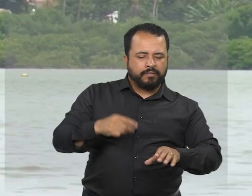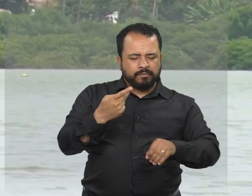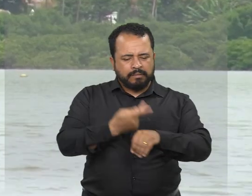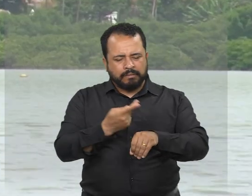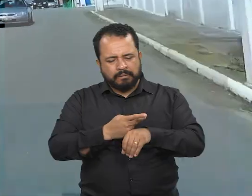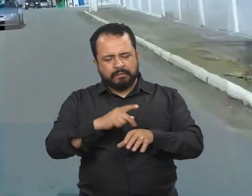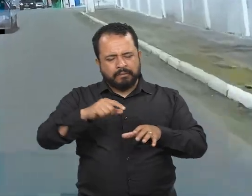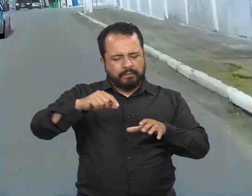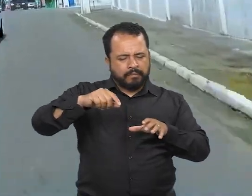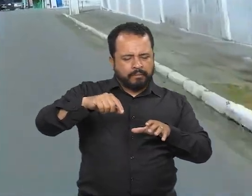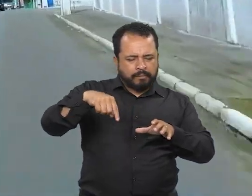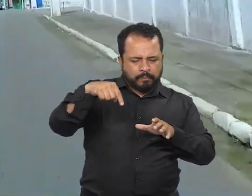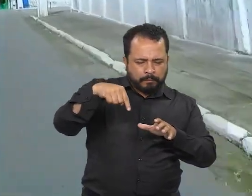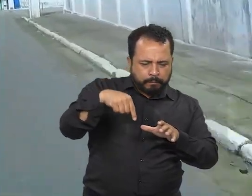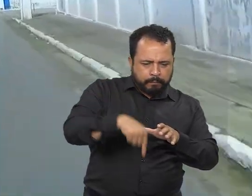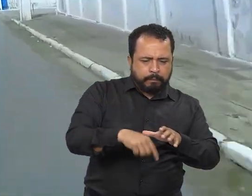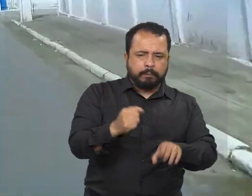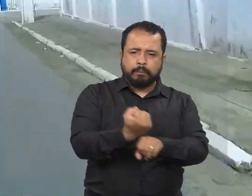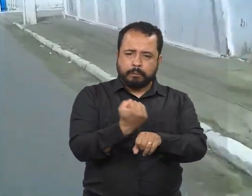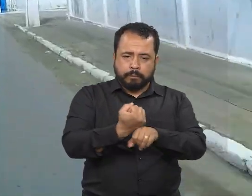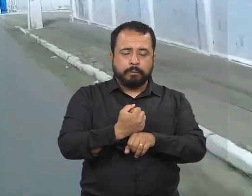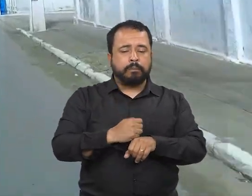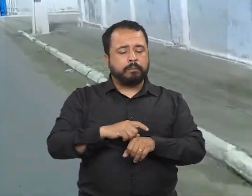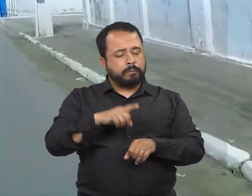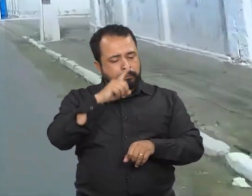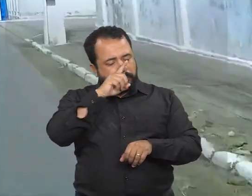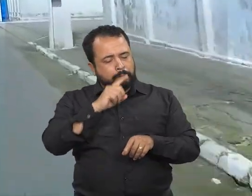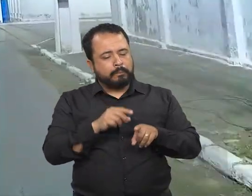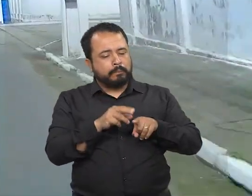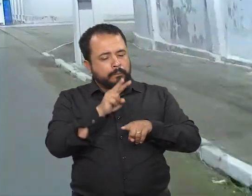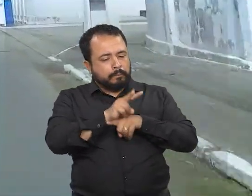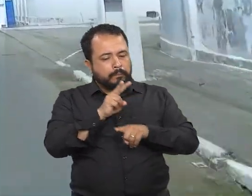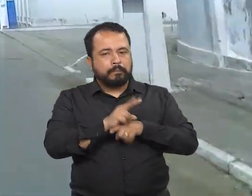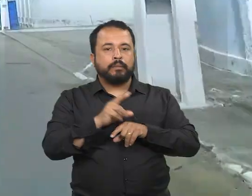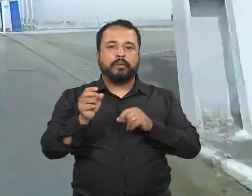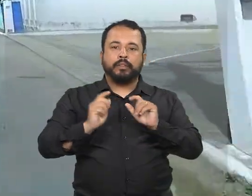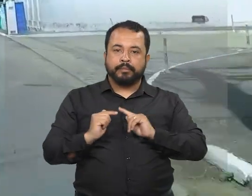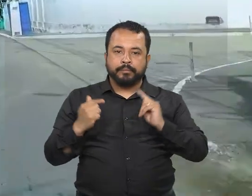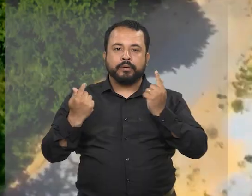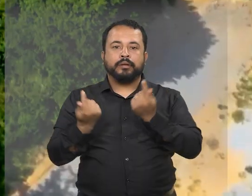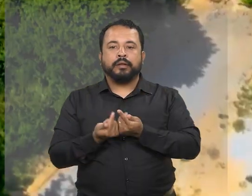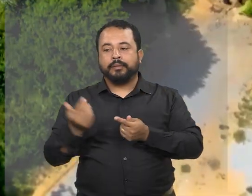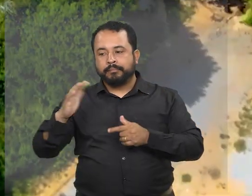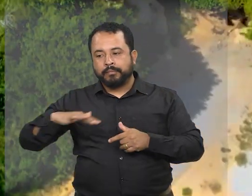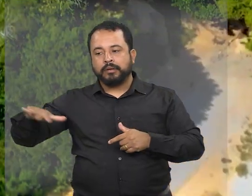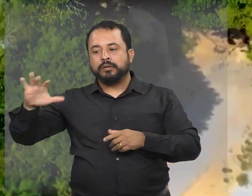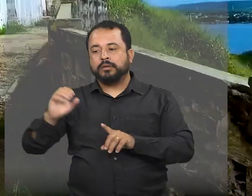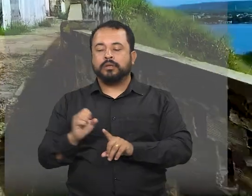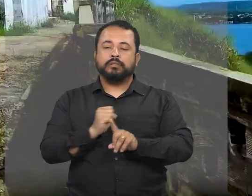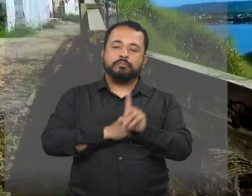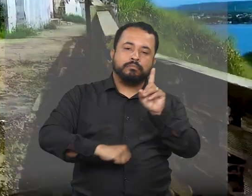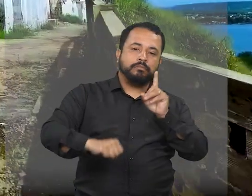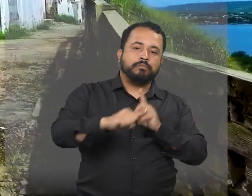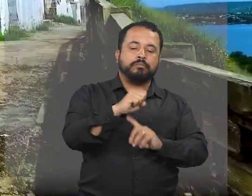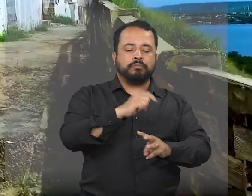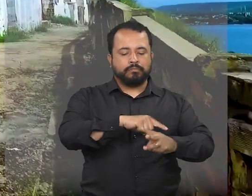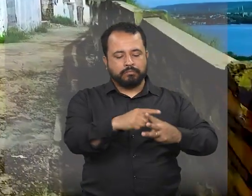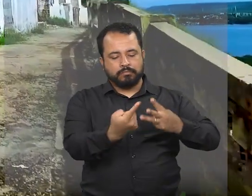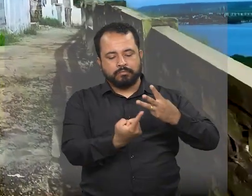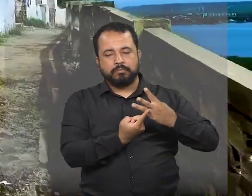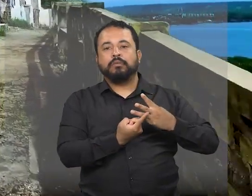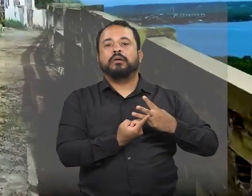em risco. O acordo prevê também a reparação e compensação dos danos morais coletivos, ambientais, sociais